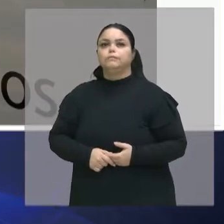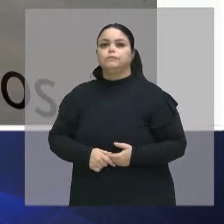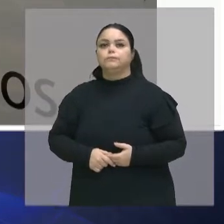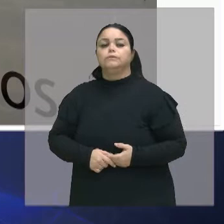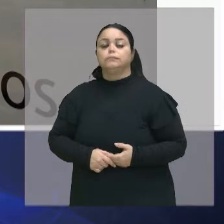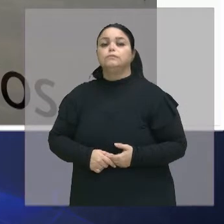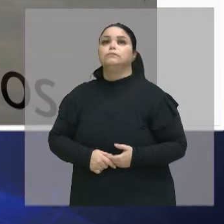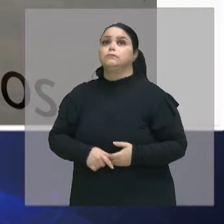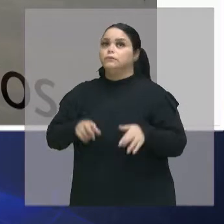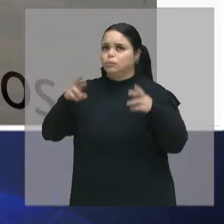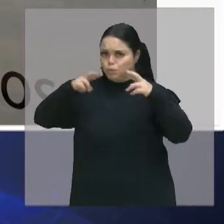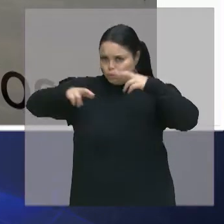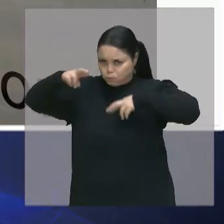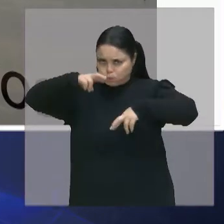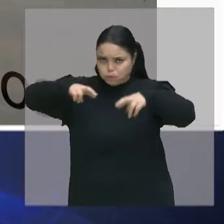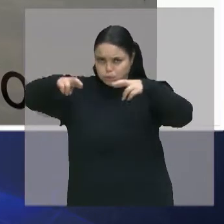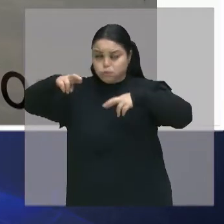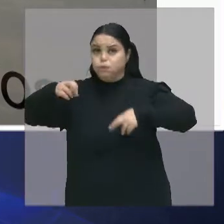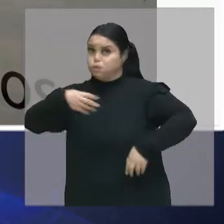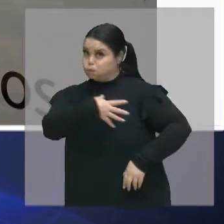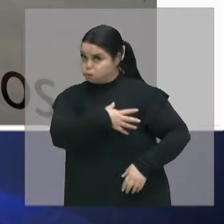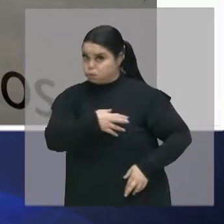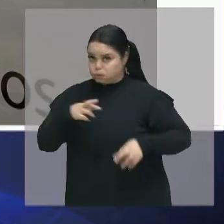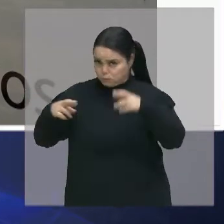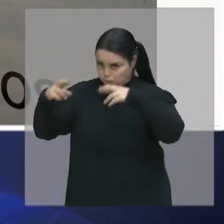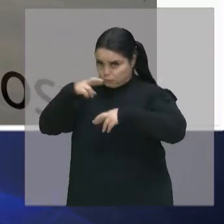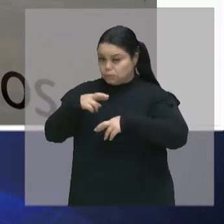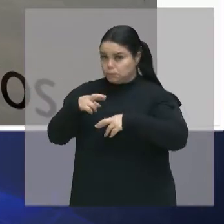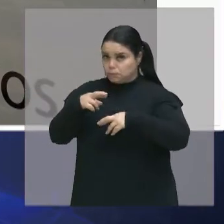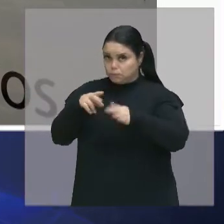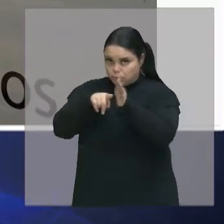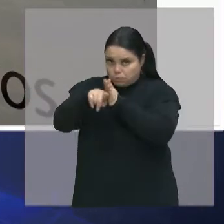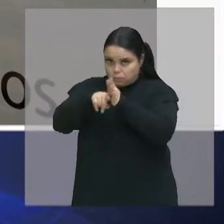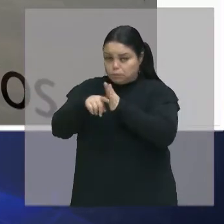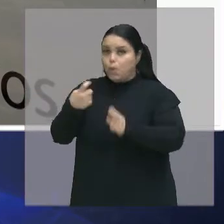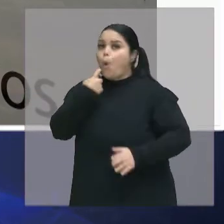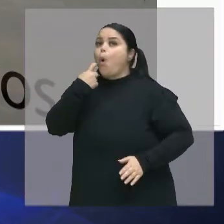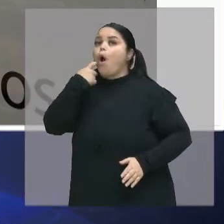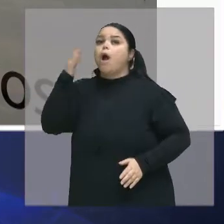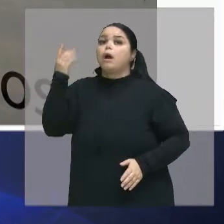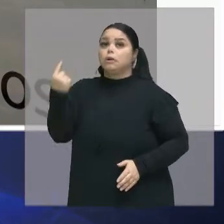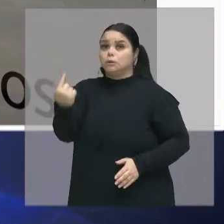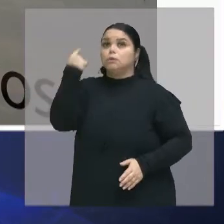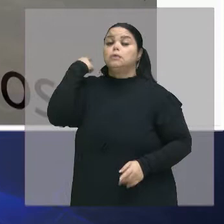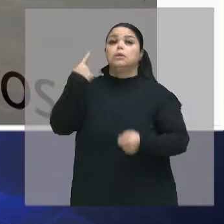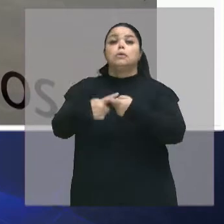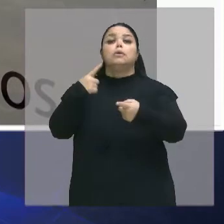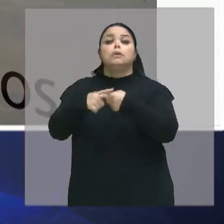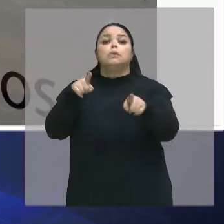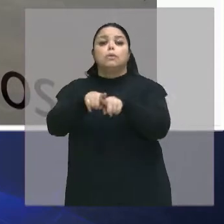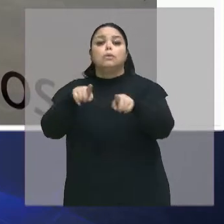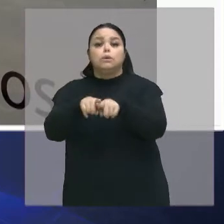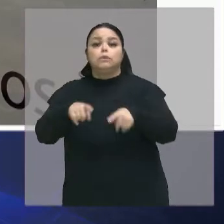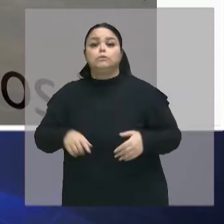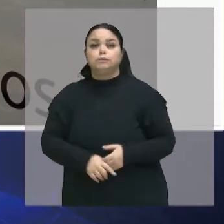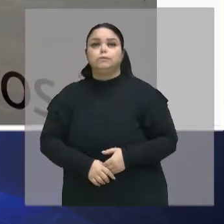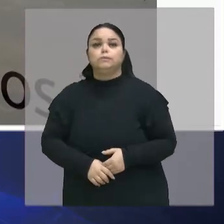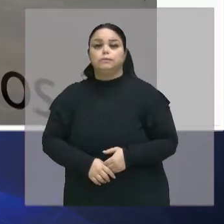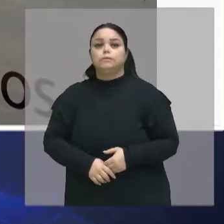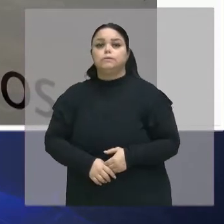Em uma fiscalização agora, uma nova fiscalização que foi feita sexta-feira, porque também foi feito